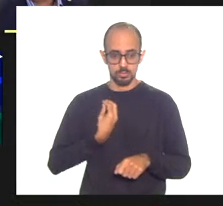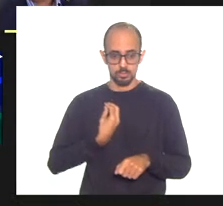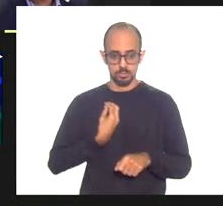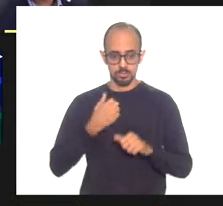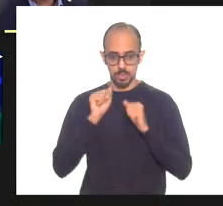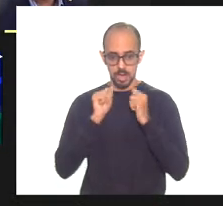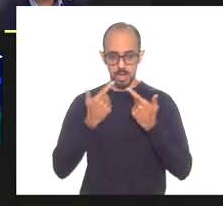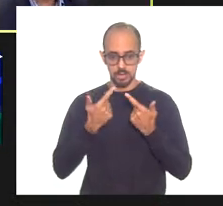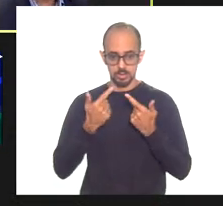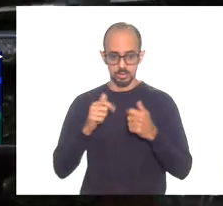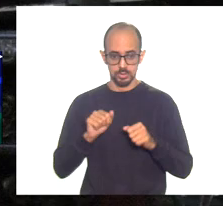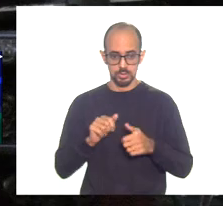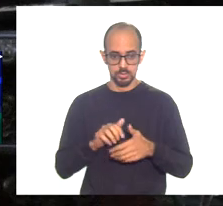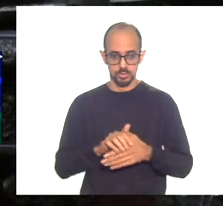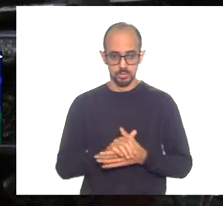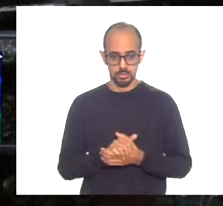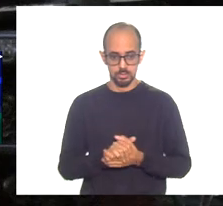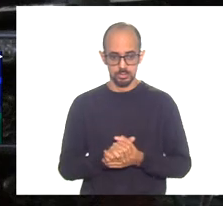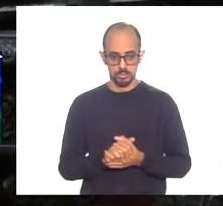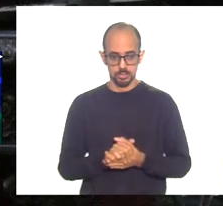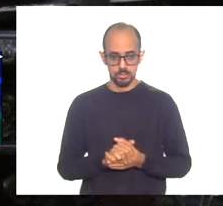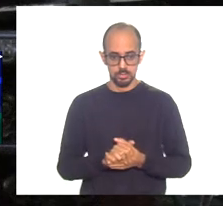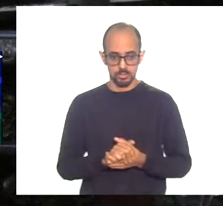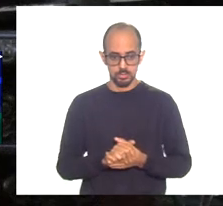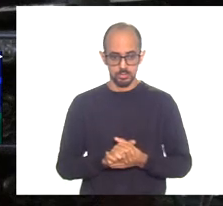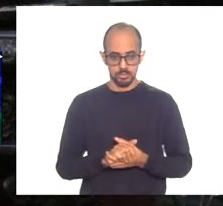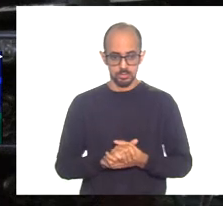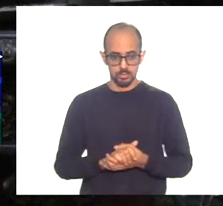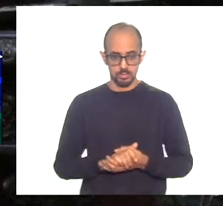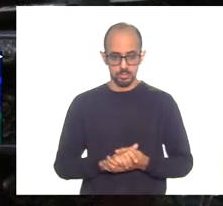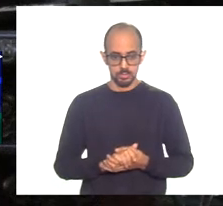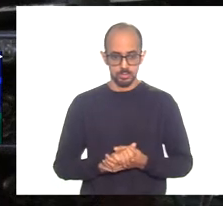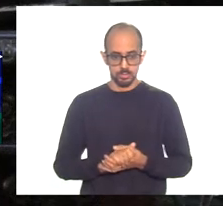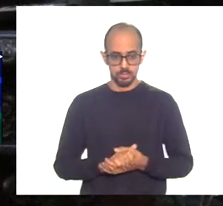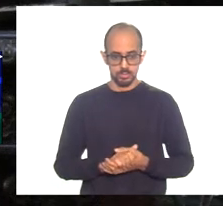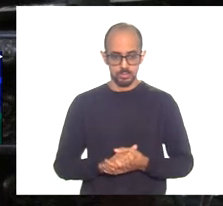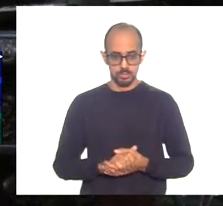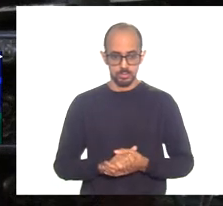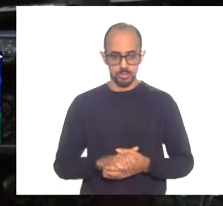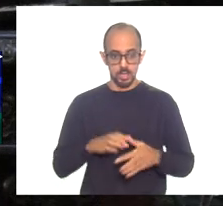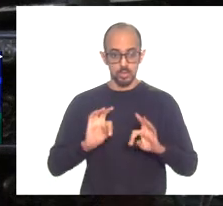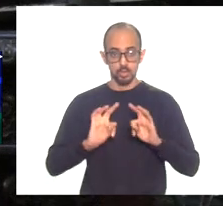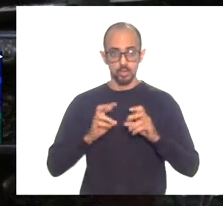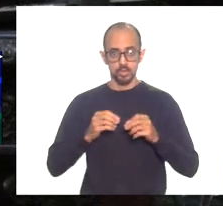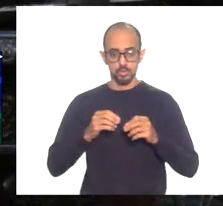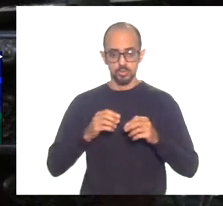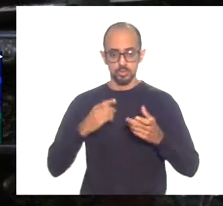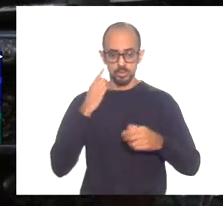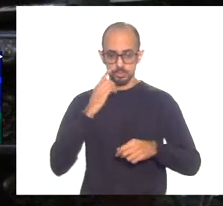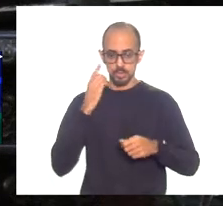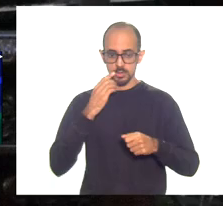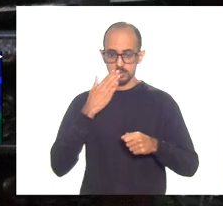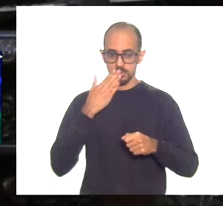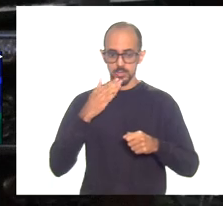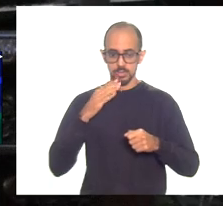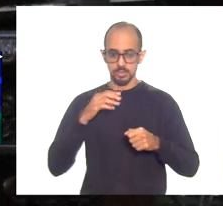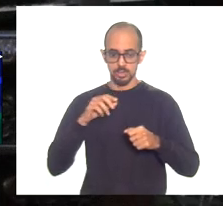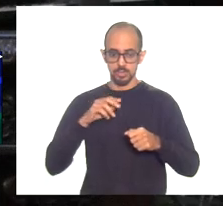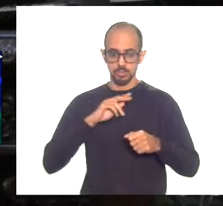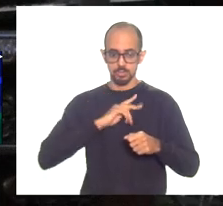Presidente deputado Léo Vieira a E aí o